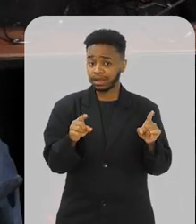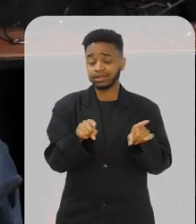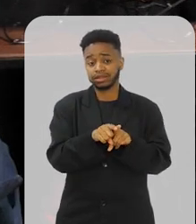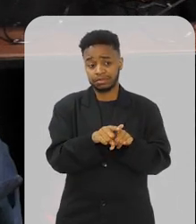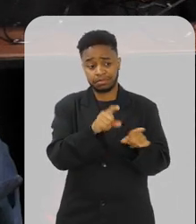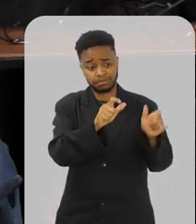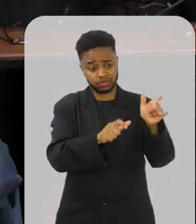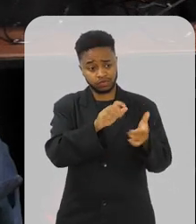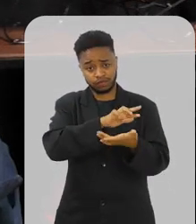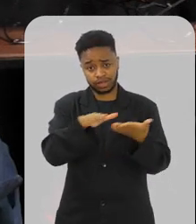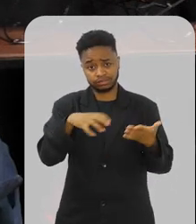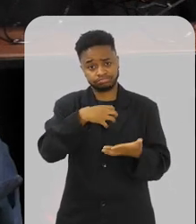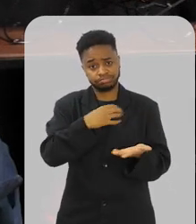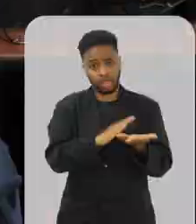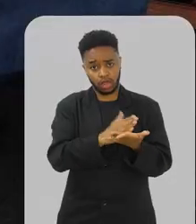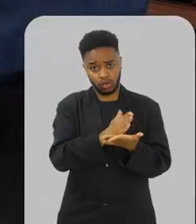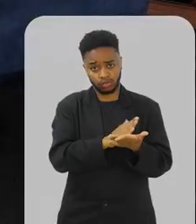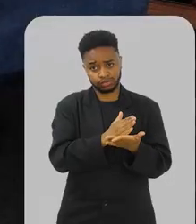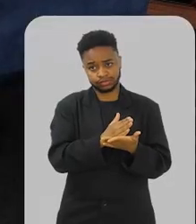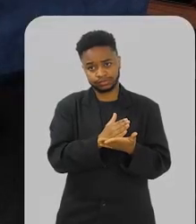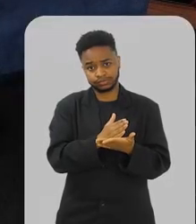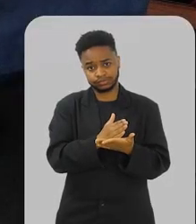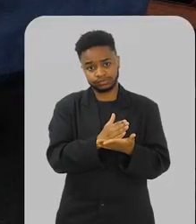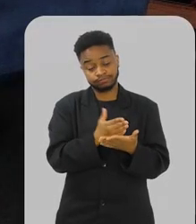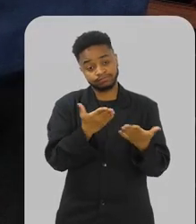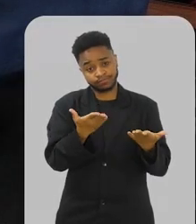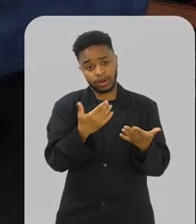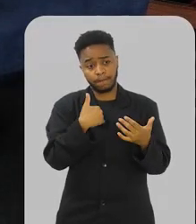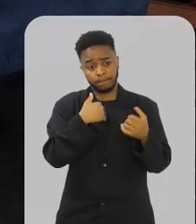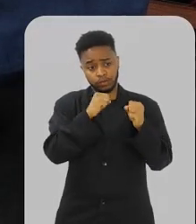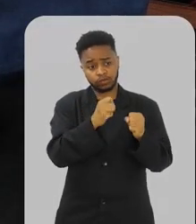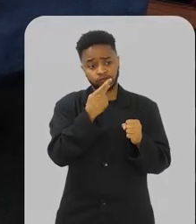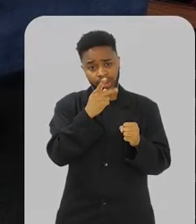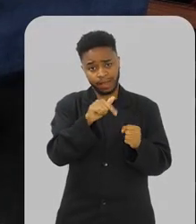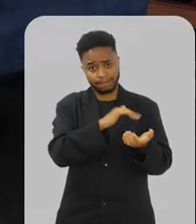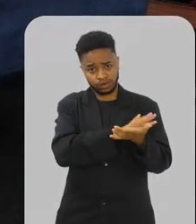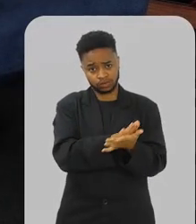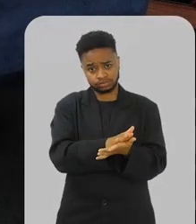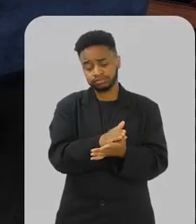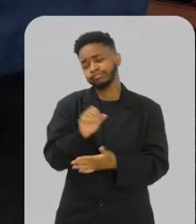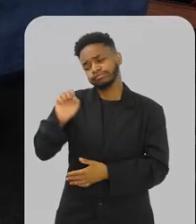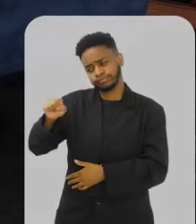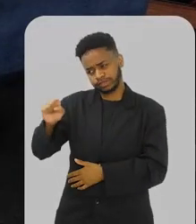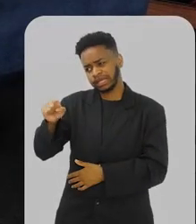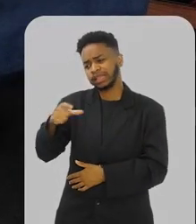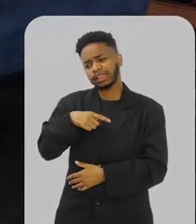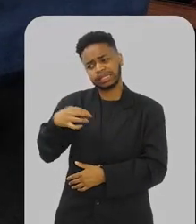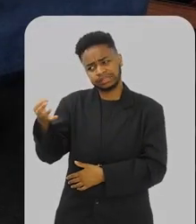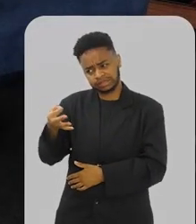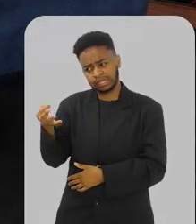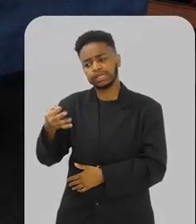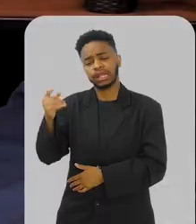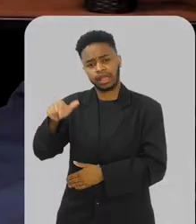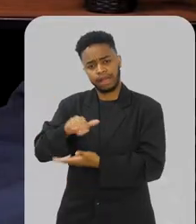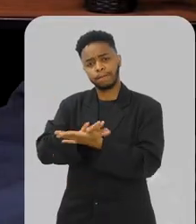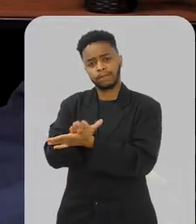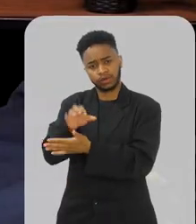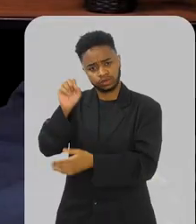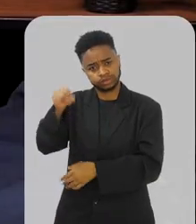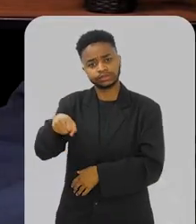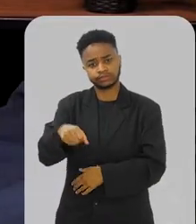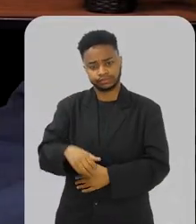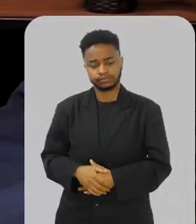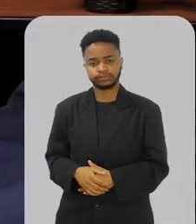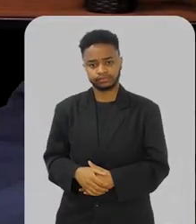assim tem gente que se sente incomodada. Aí eu poderia não dizer que isso é uma intolerância? Isso é completamente